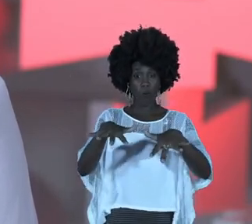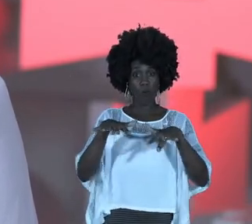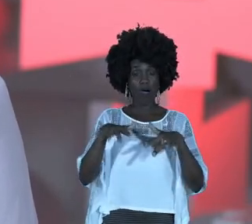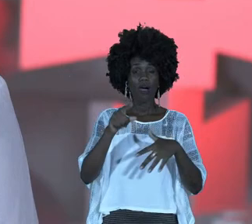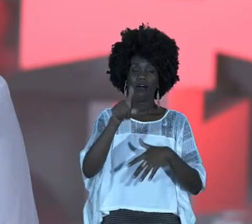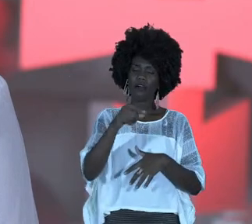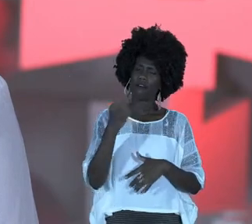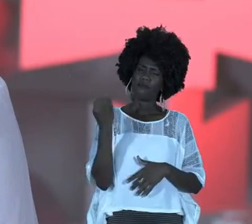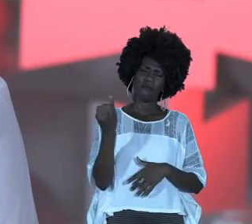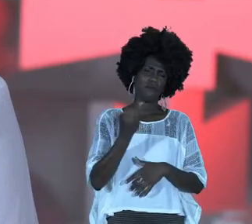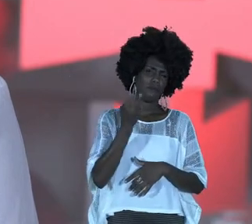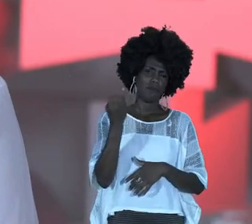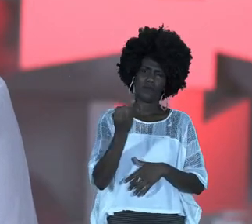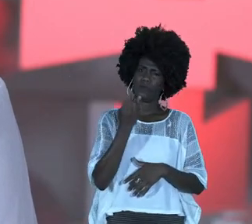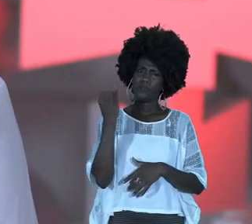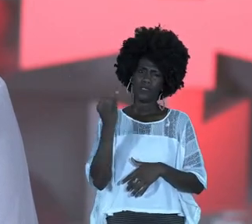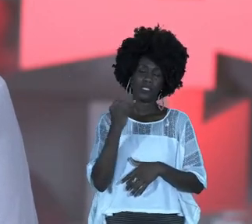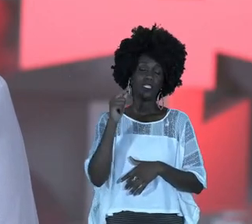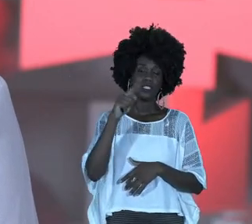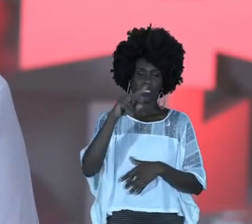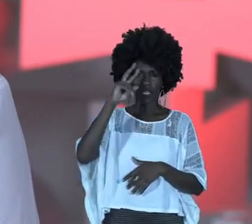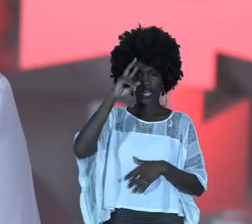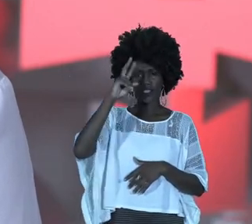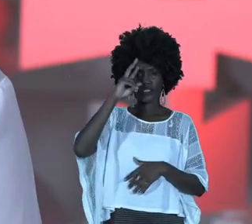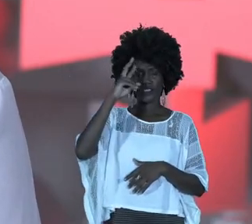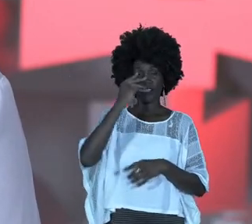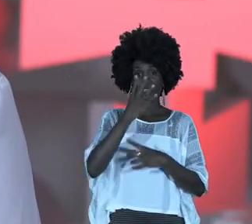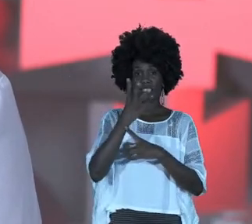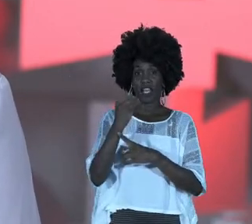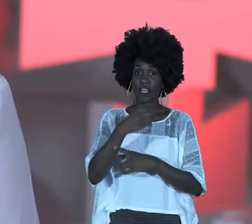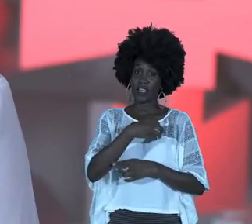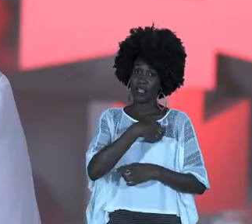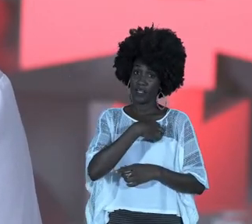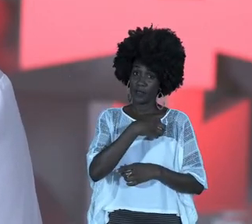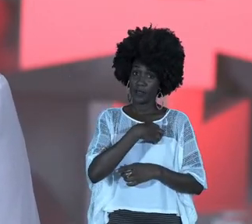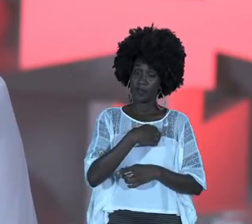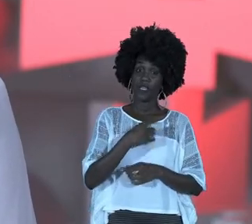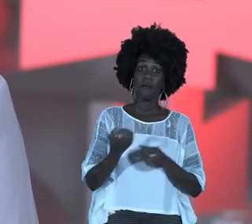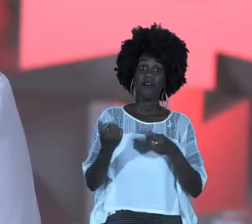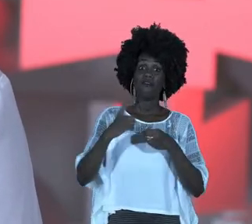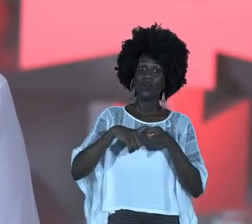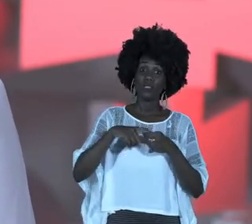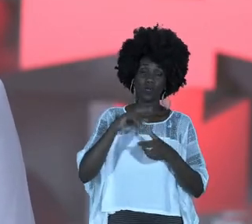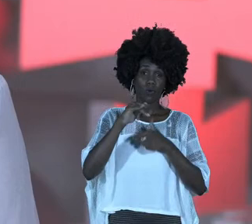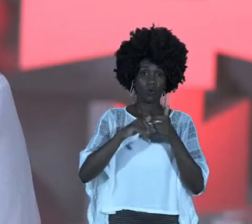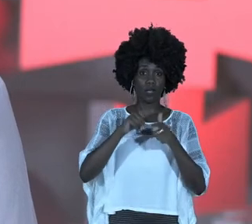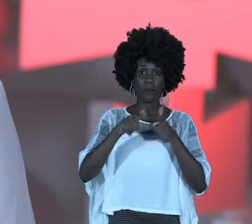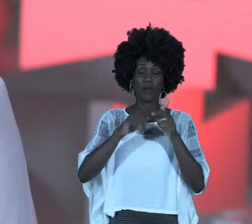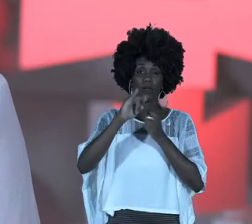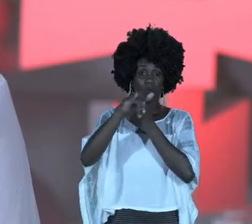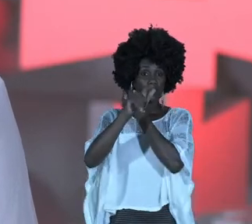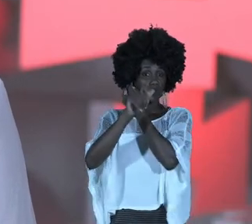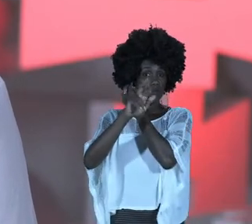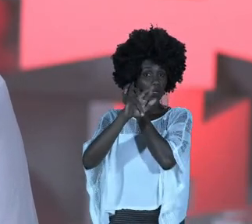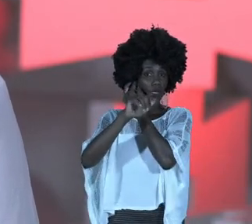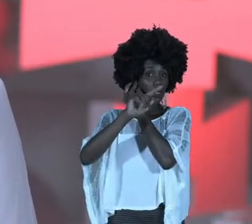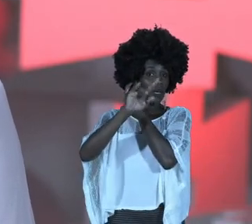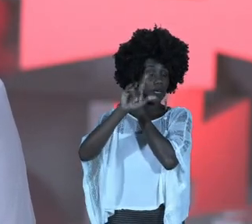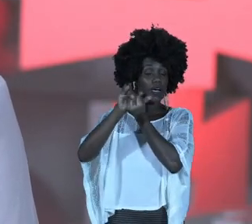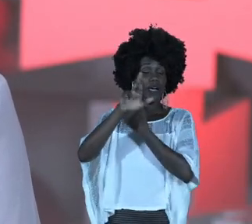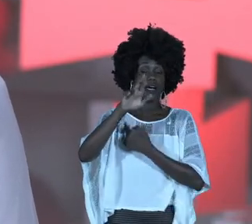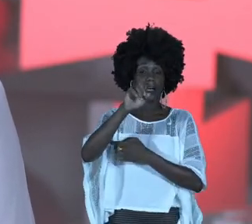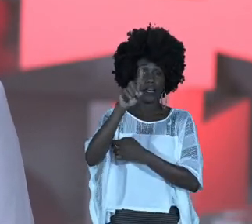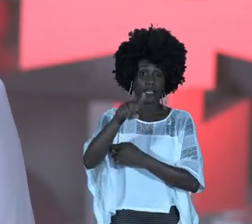parte muito importante na história da arte da Bahia. Mas voltando aqui ao trabalho de Juarez, eu trouxe um projeto que